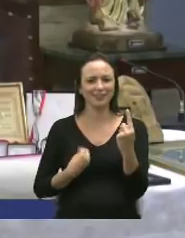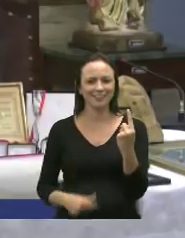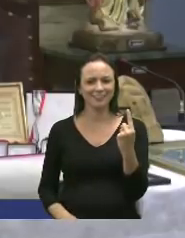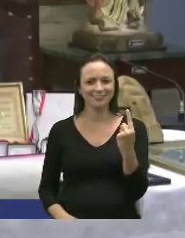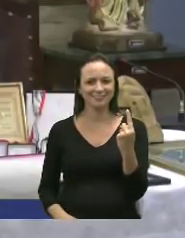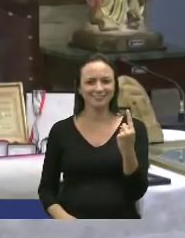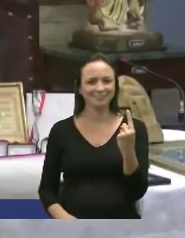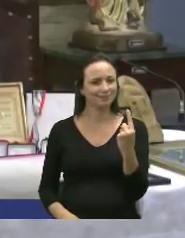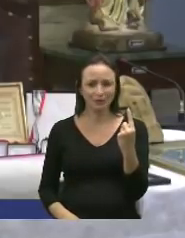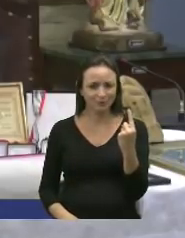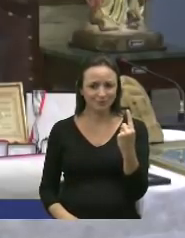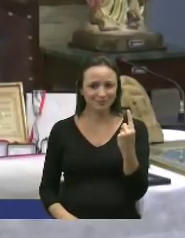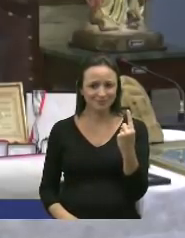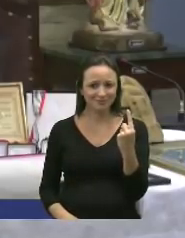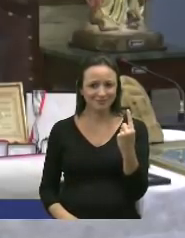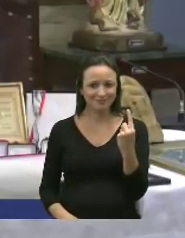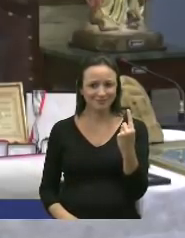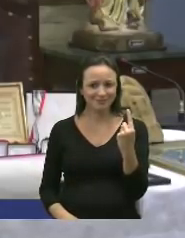Não?